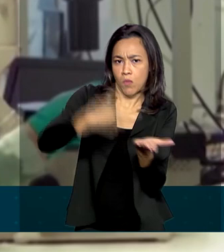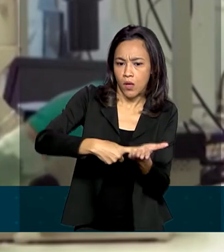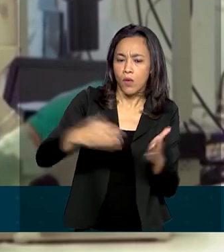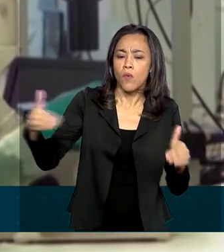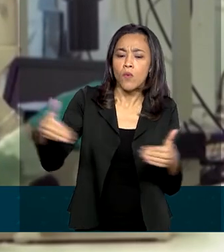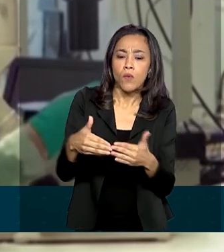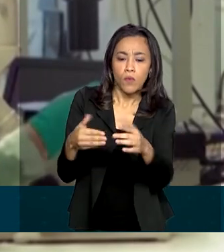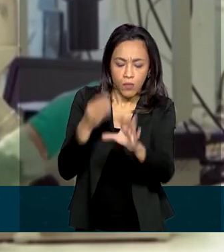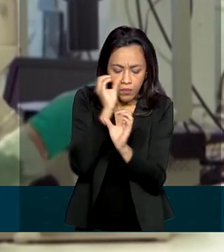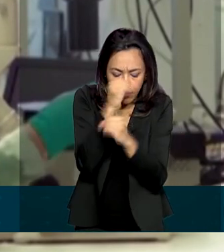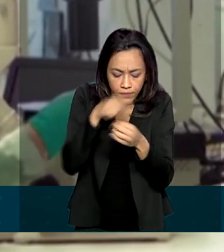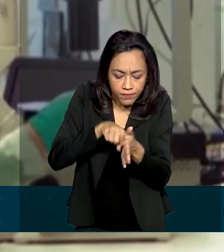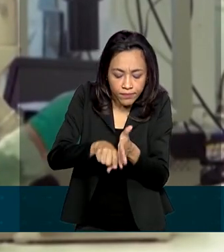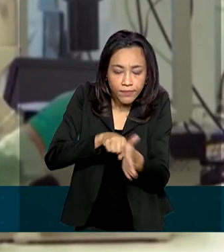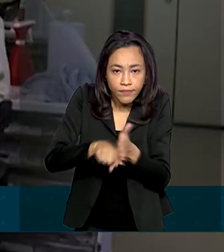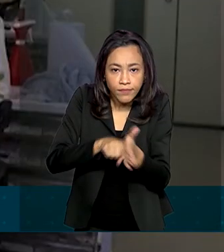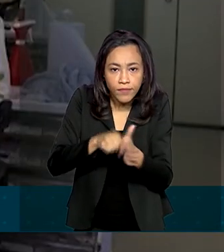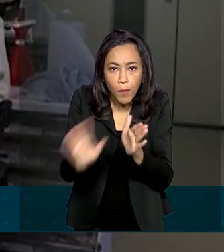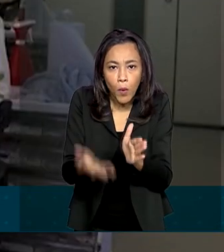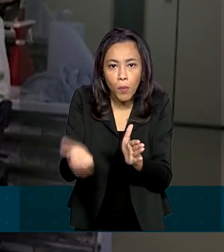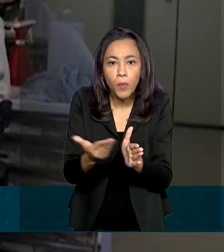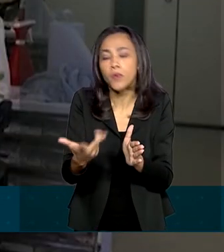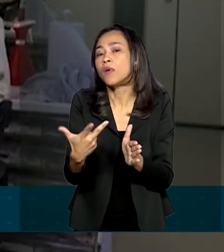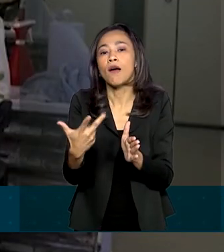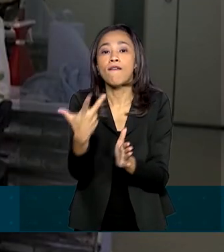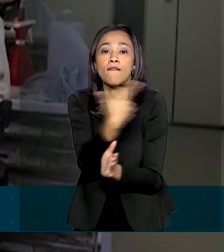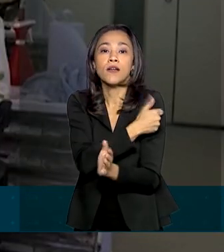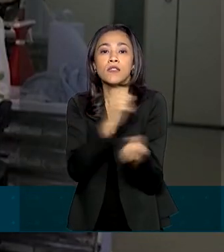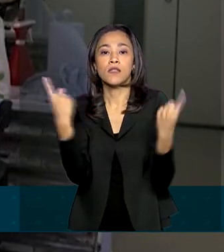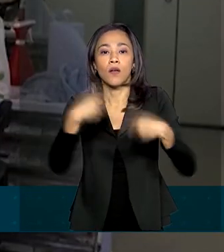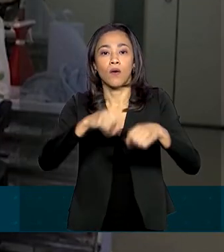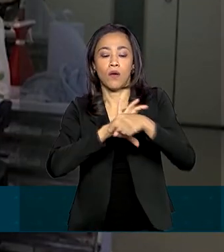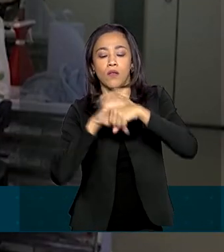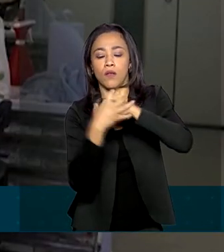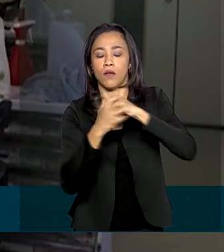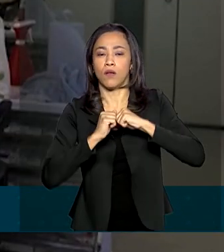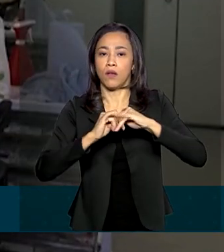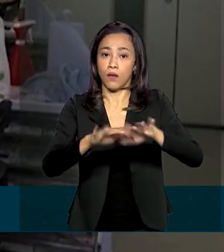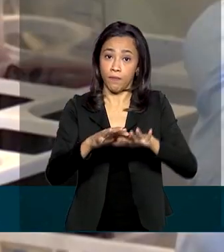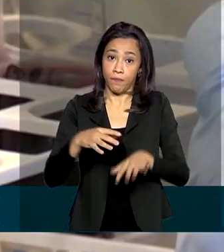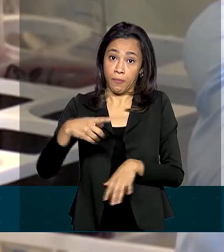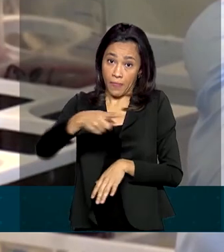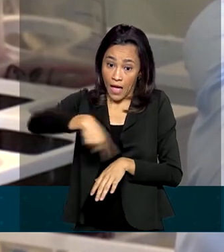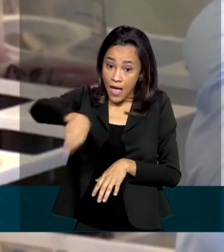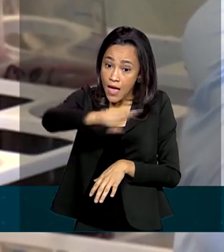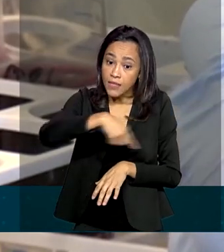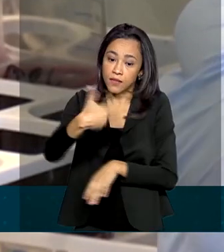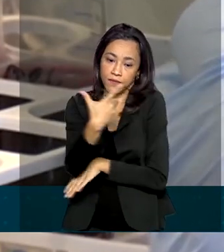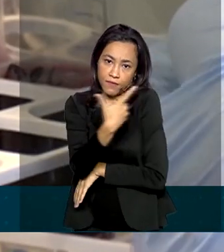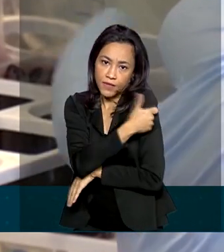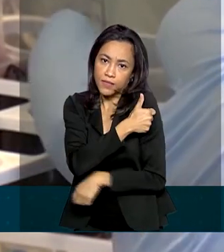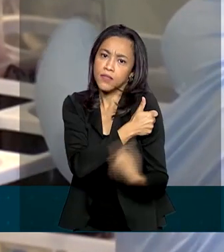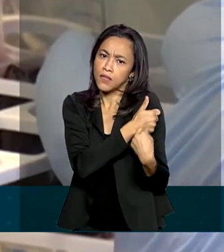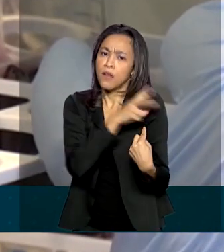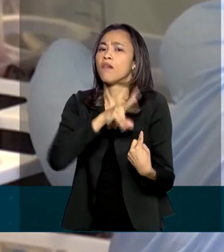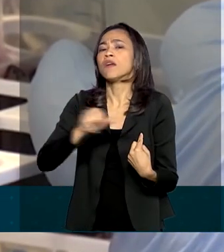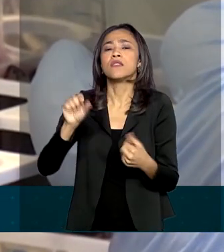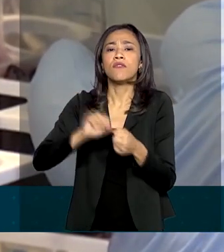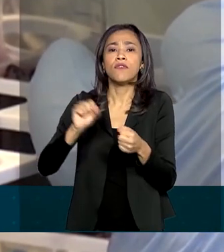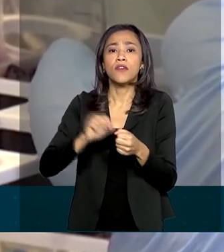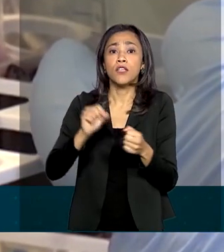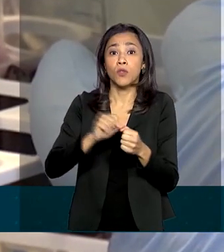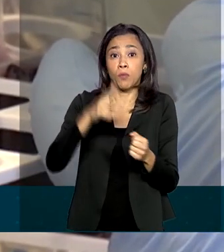e controle de qualidade da vacina contra a cor vídeo 19 as vacinas vão ser produzidas pela